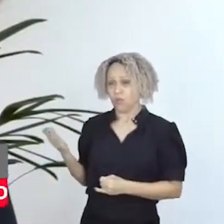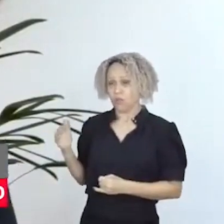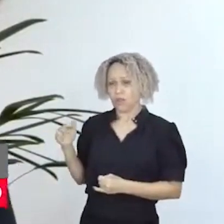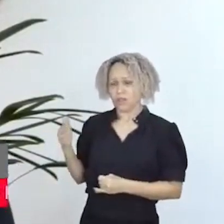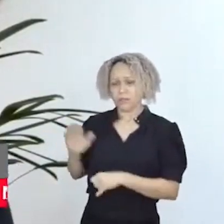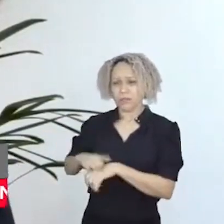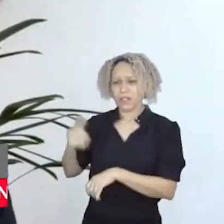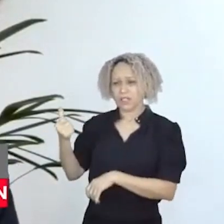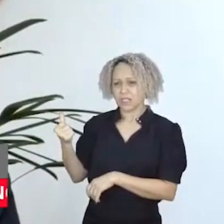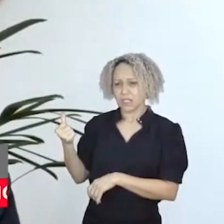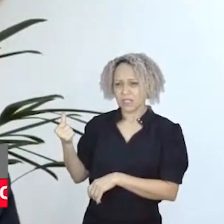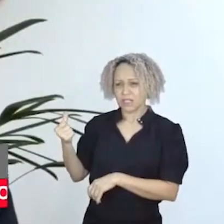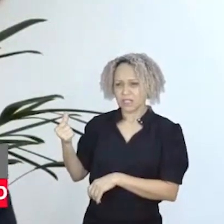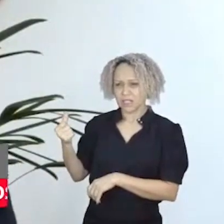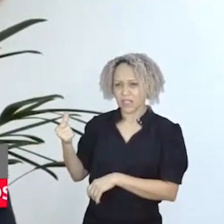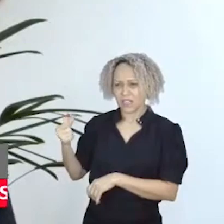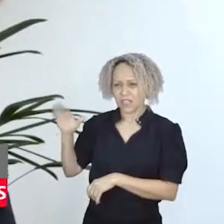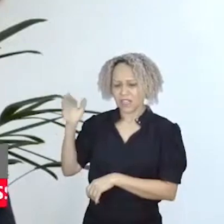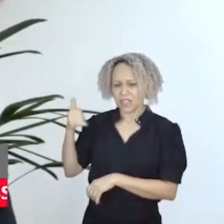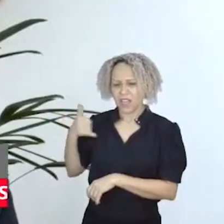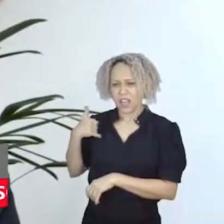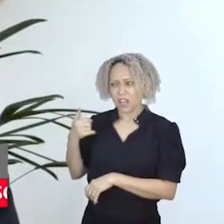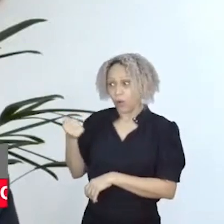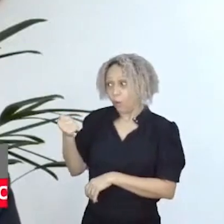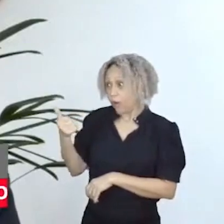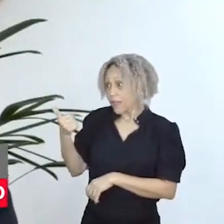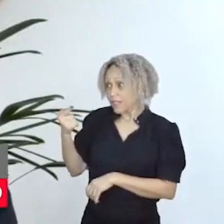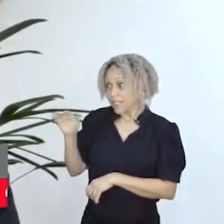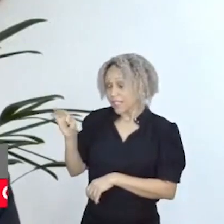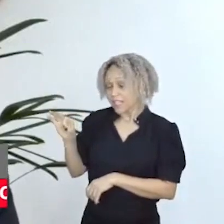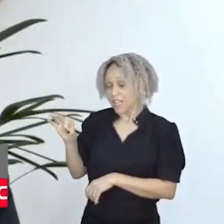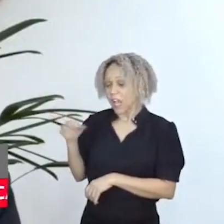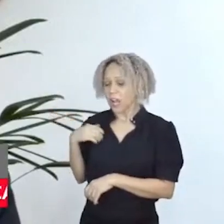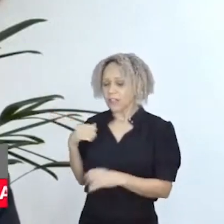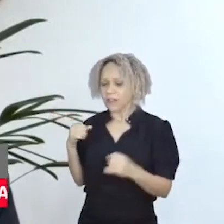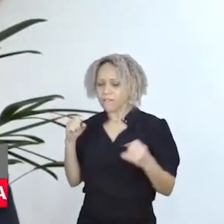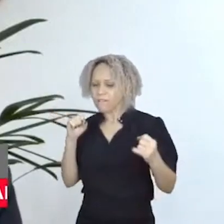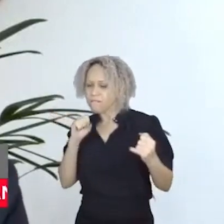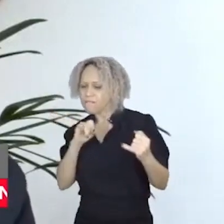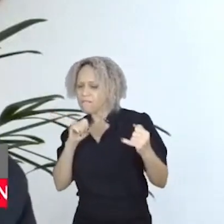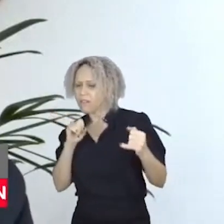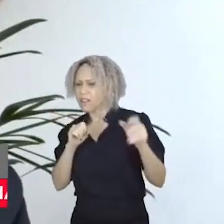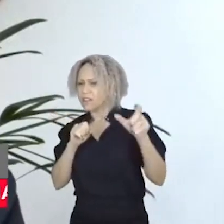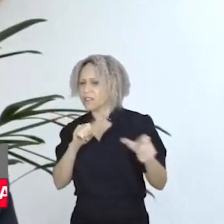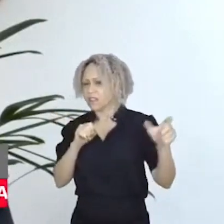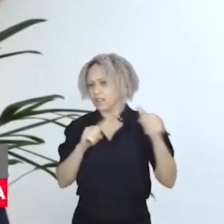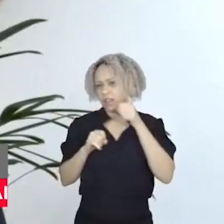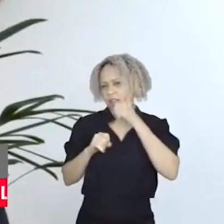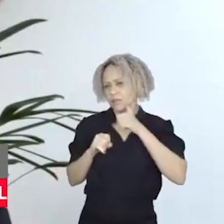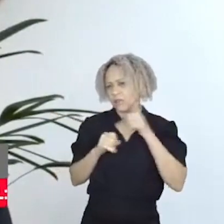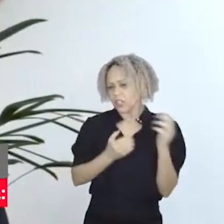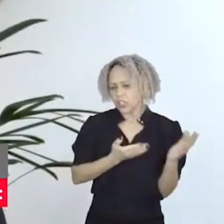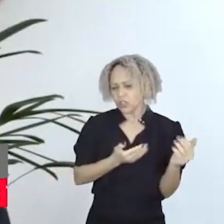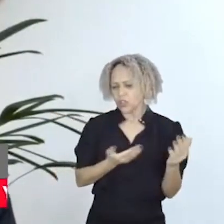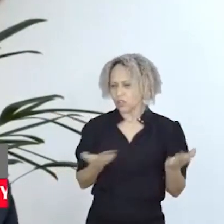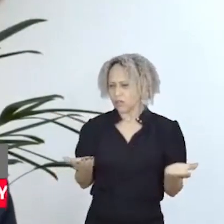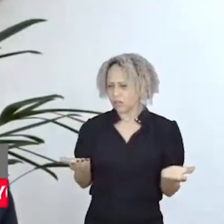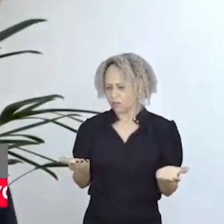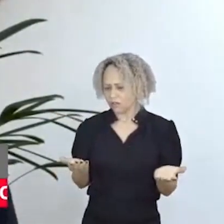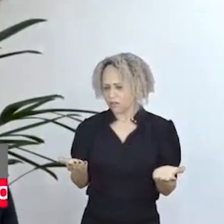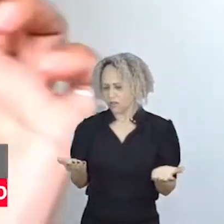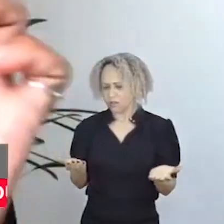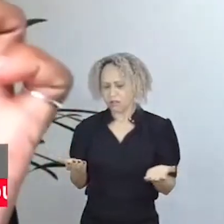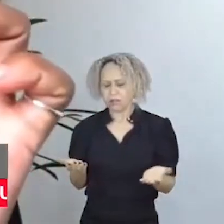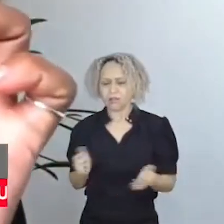aumentar, a gente viu as mulheres estarem num contexto de mais insegurança, de estarem mais desempregadas, as mulheres